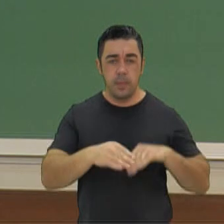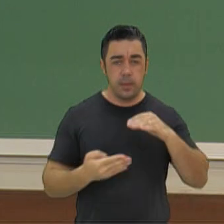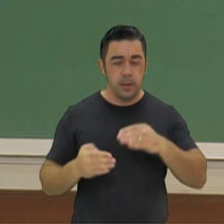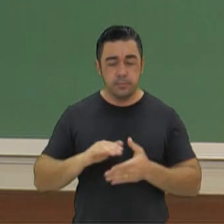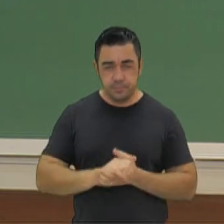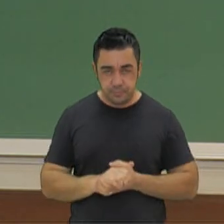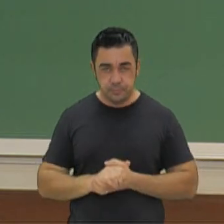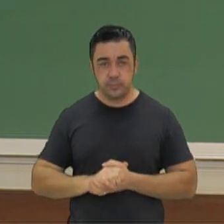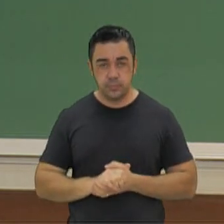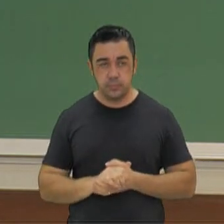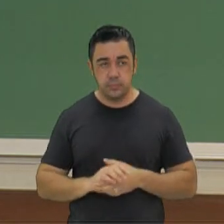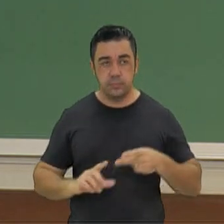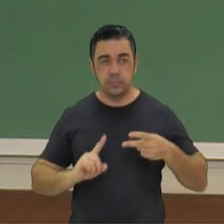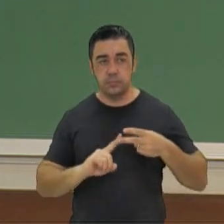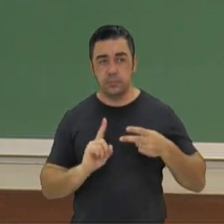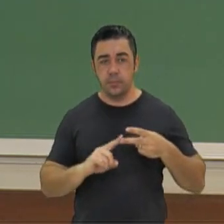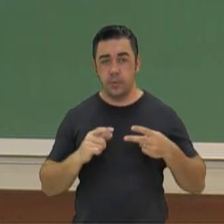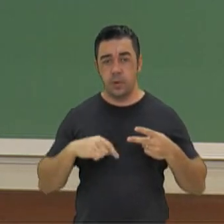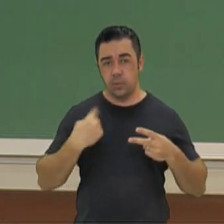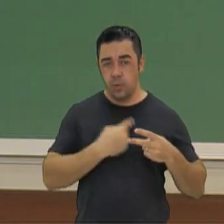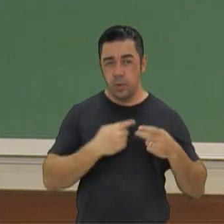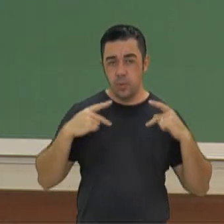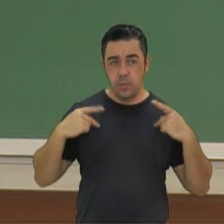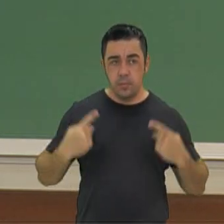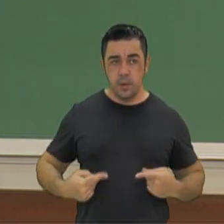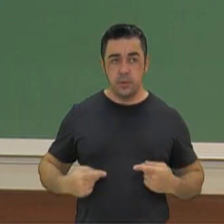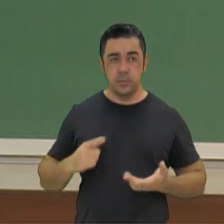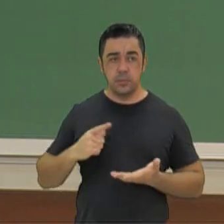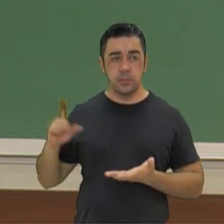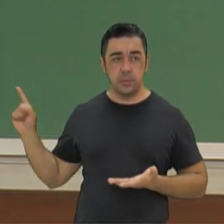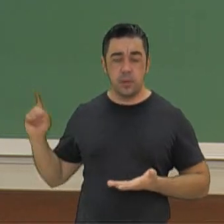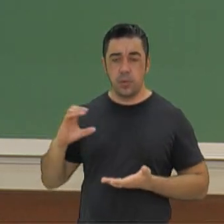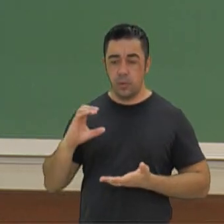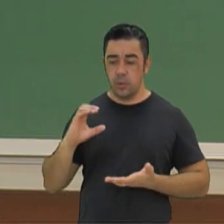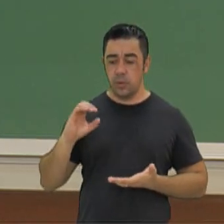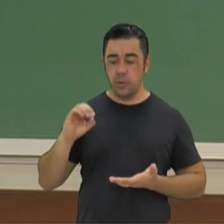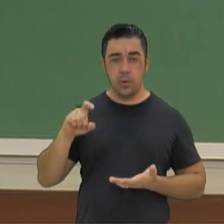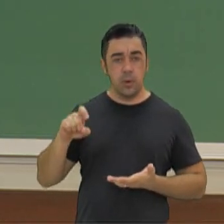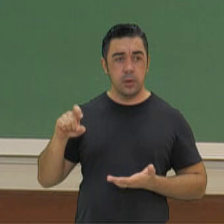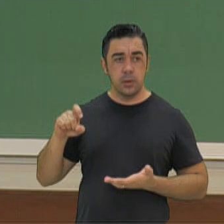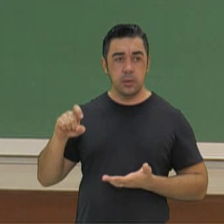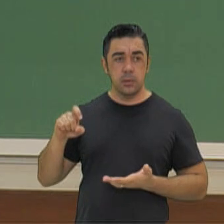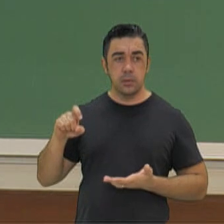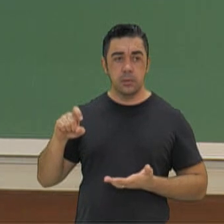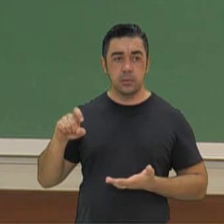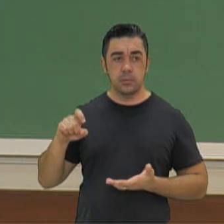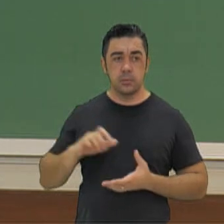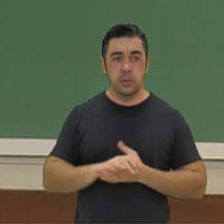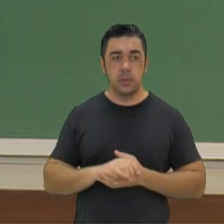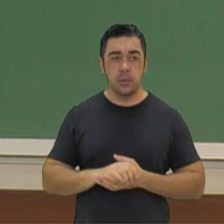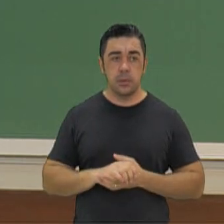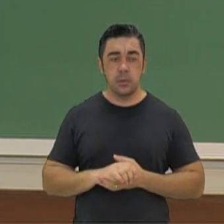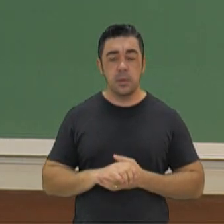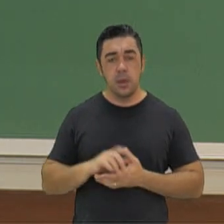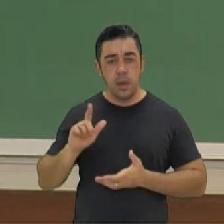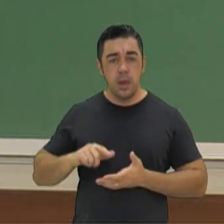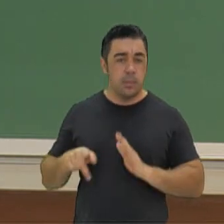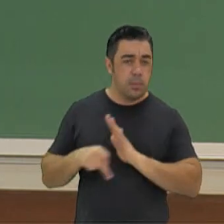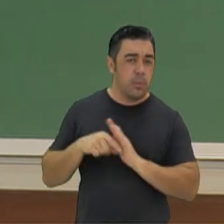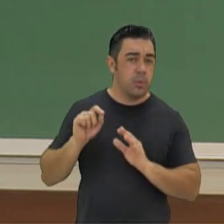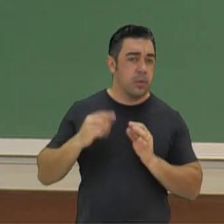natação. E o cóccix, presente no esqueleto humano, que é uma estrutura que representaria a nossa cauda.